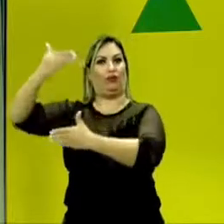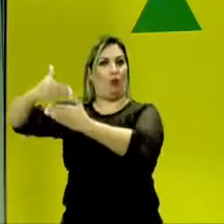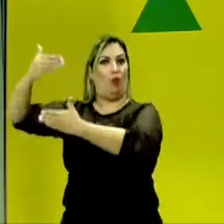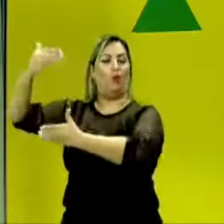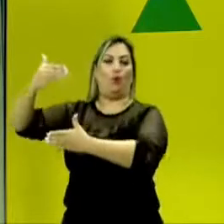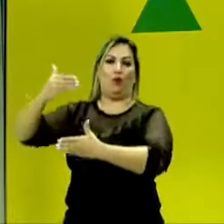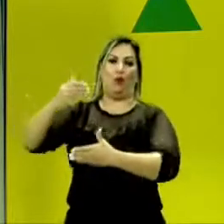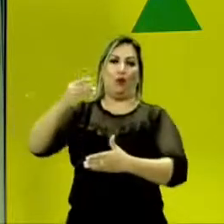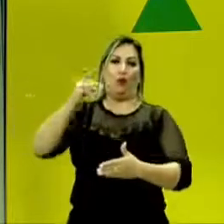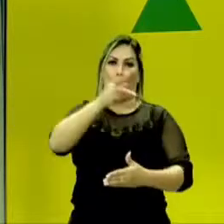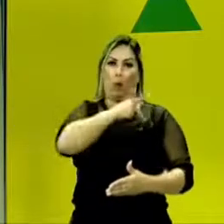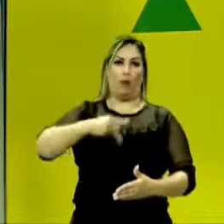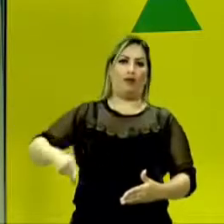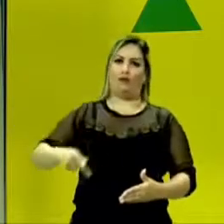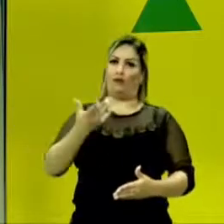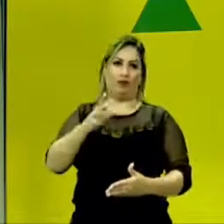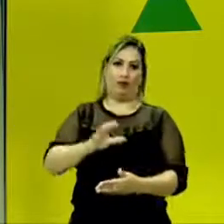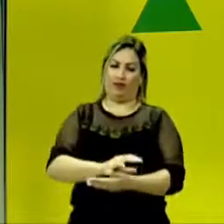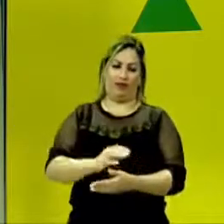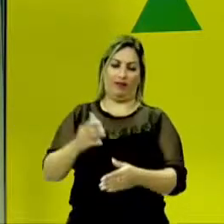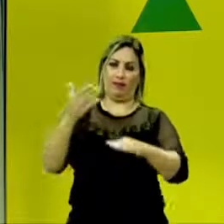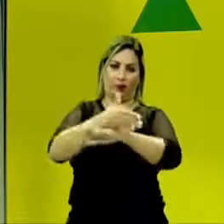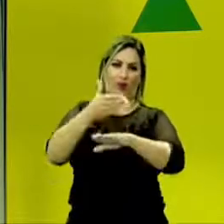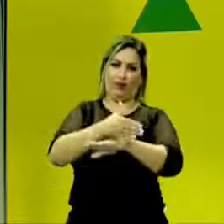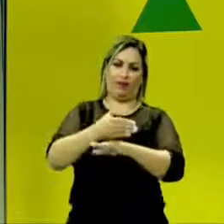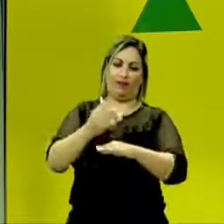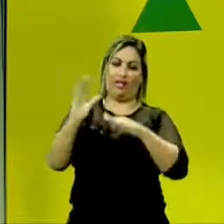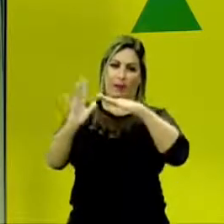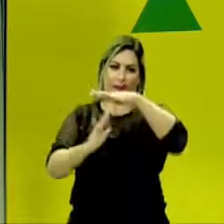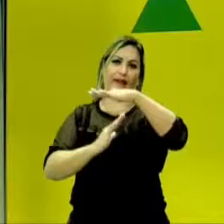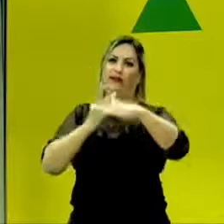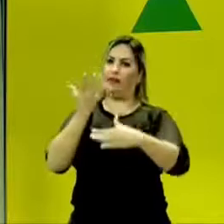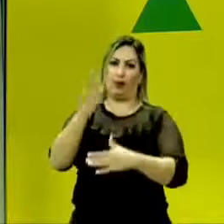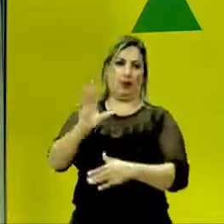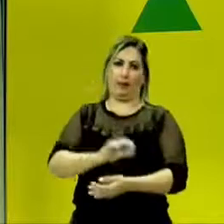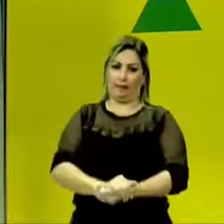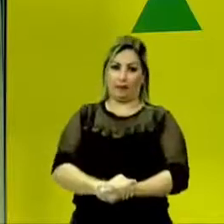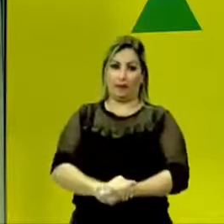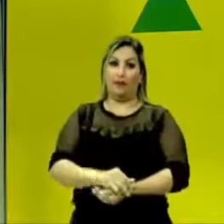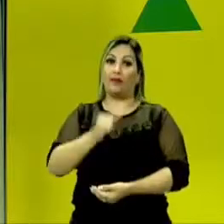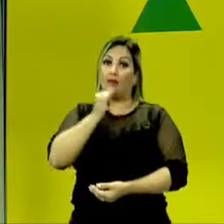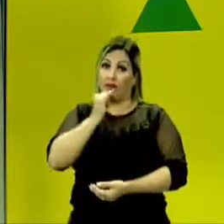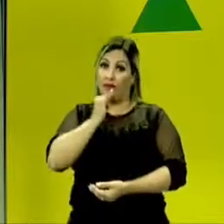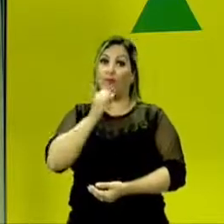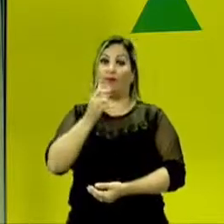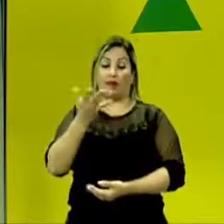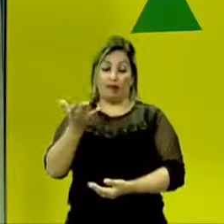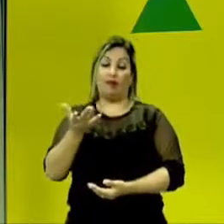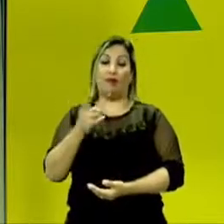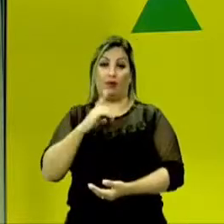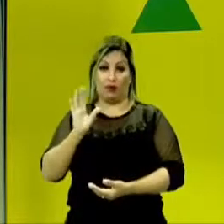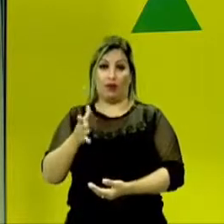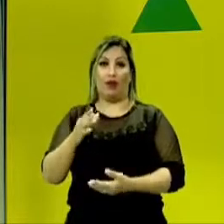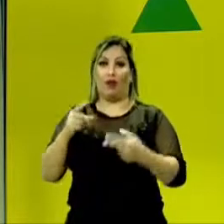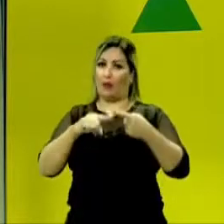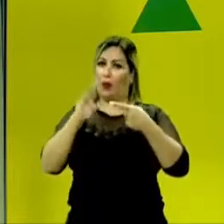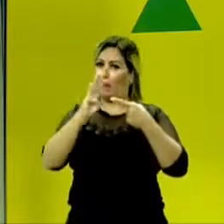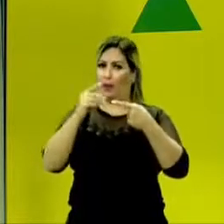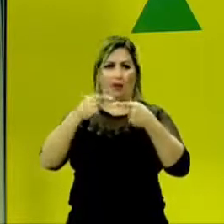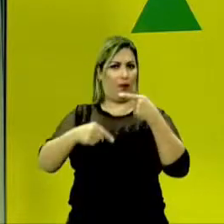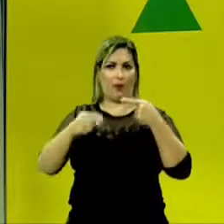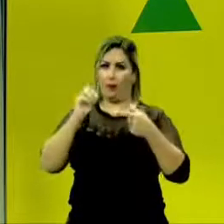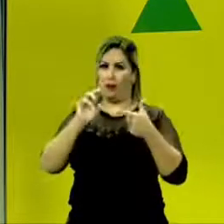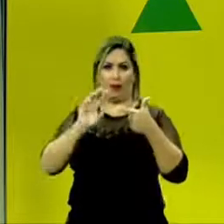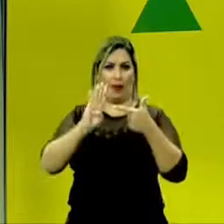Então, a gente vai ter, nesse processo, selecionando todos os países, a gente já tem um exemplo ali que está fora, né, do que foi dito na letra B. Então,